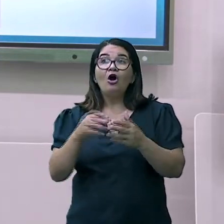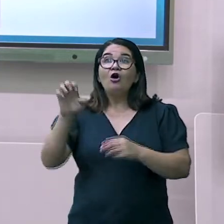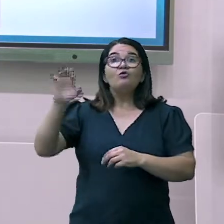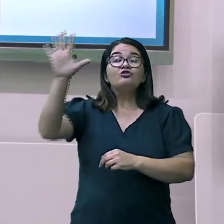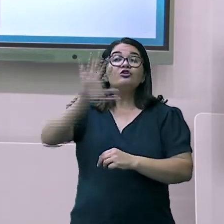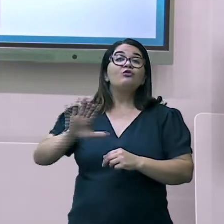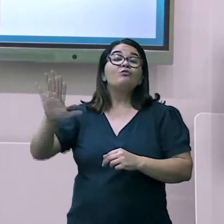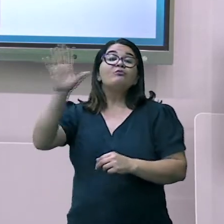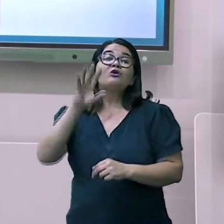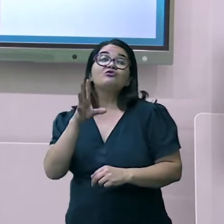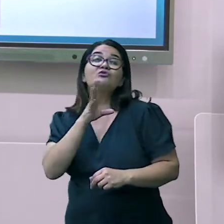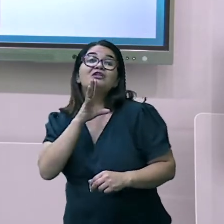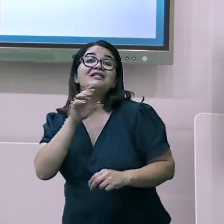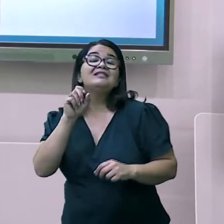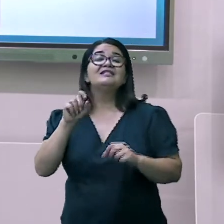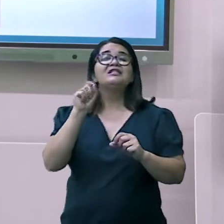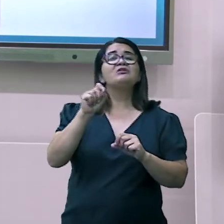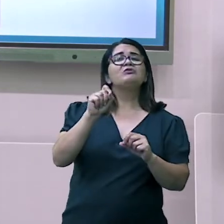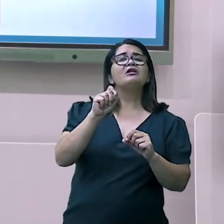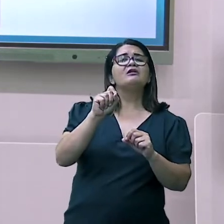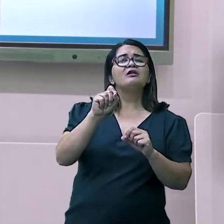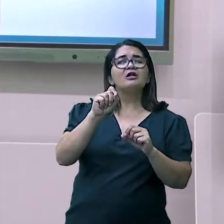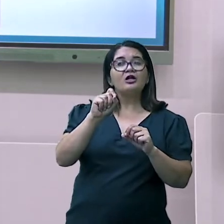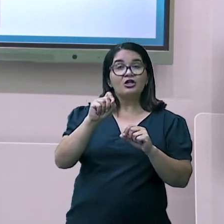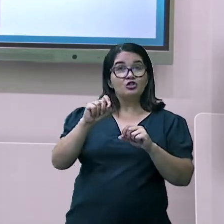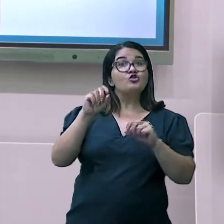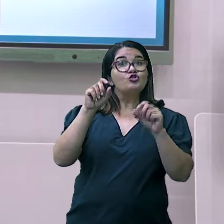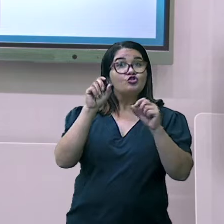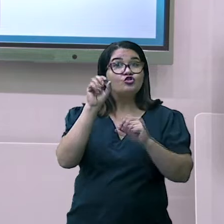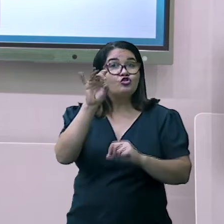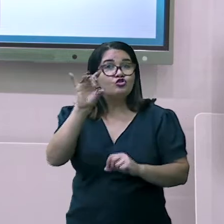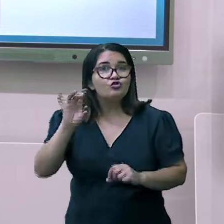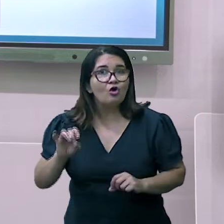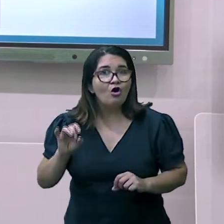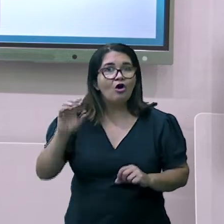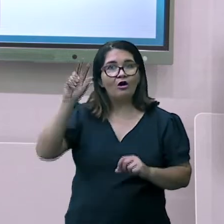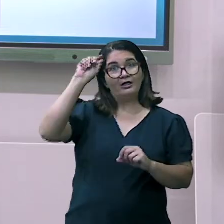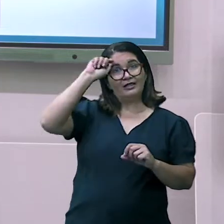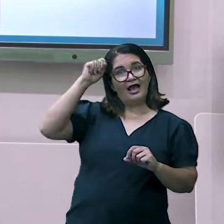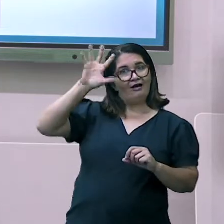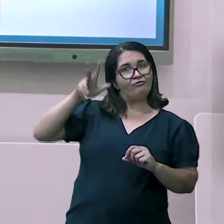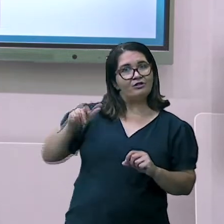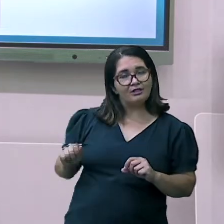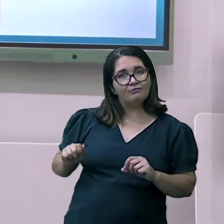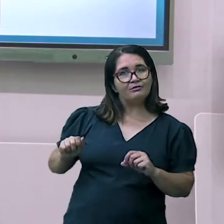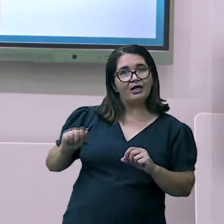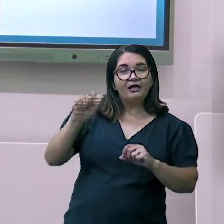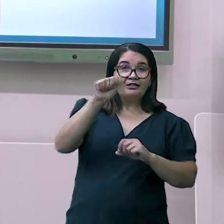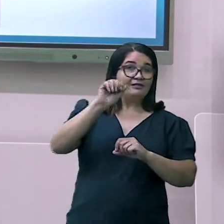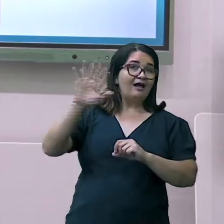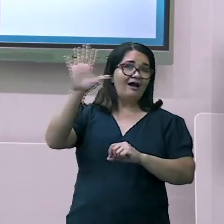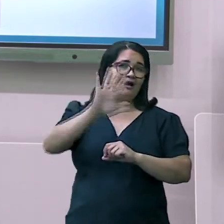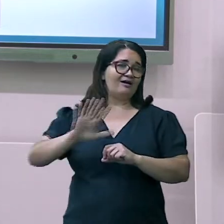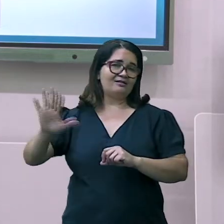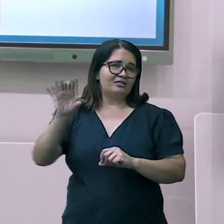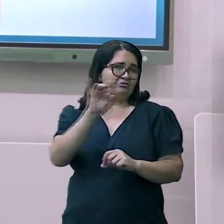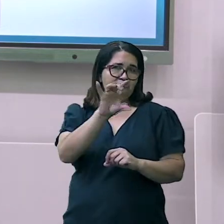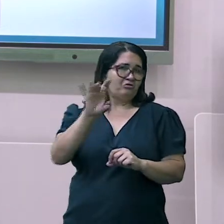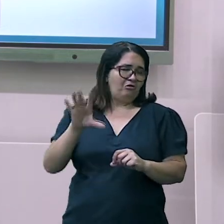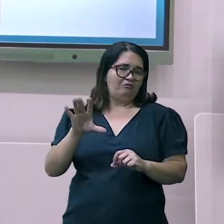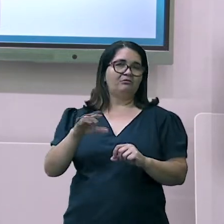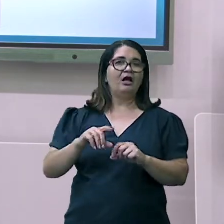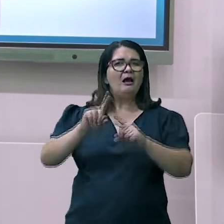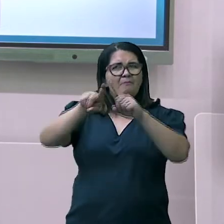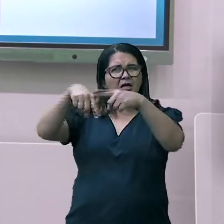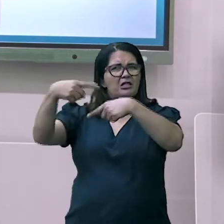europeus limitava-se ao seu próprio continente, a região da África e da Ásia. A